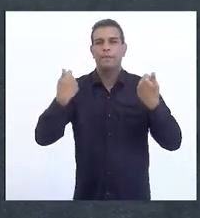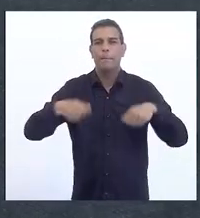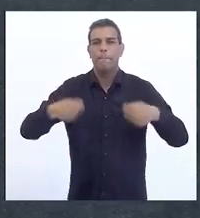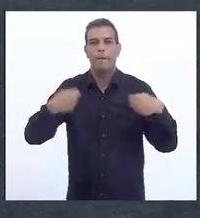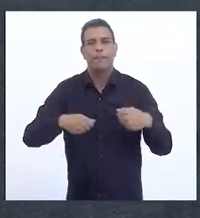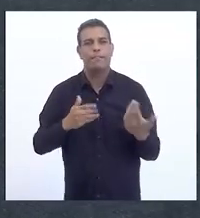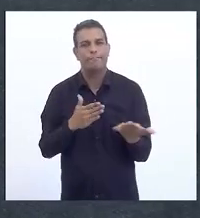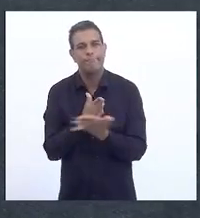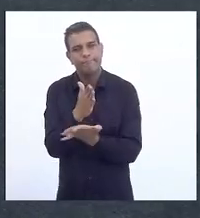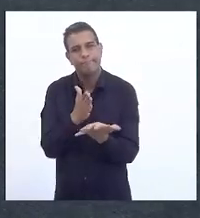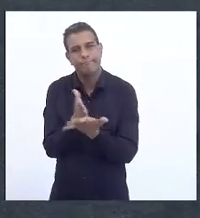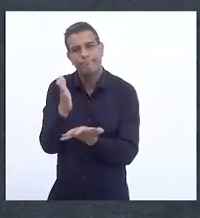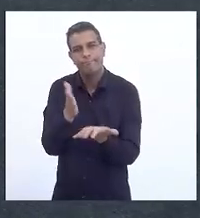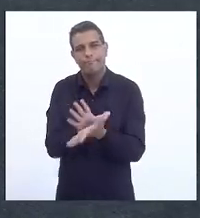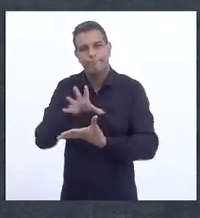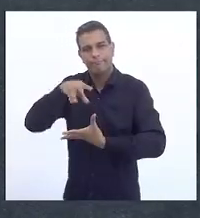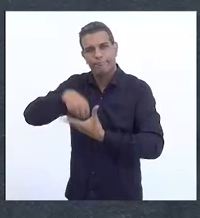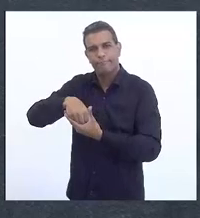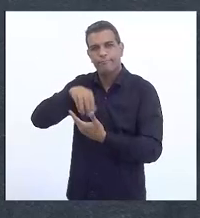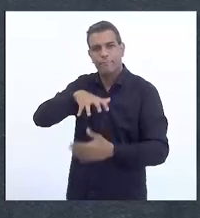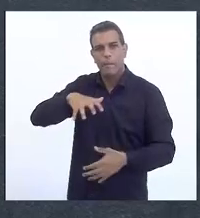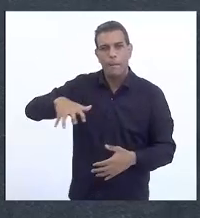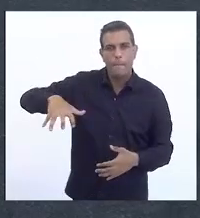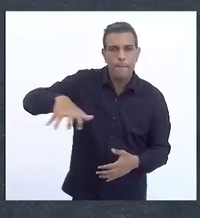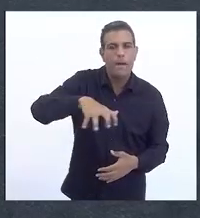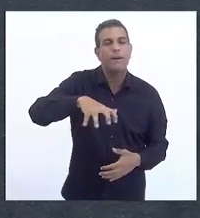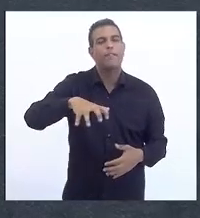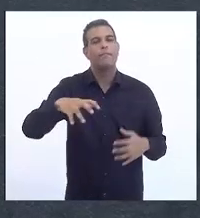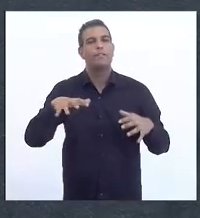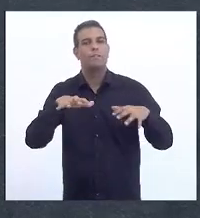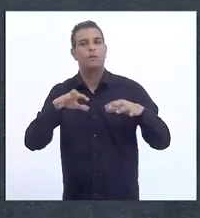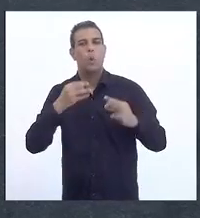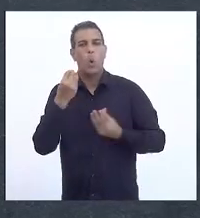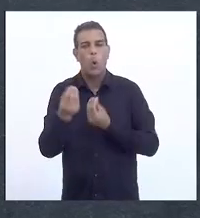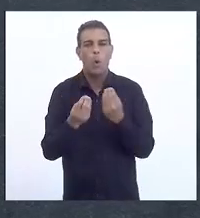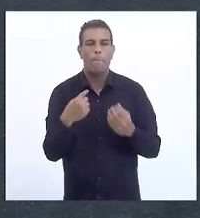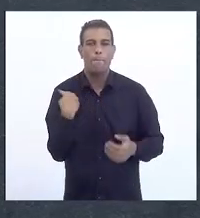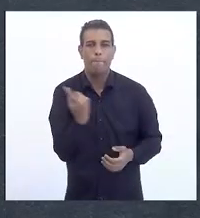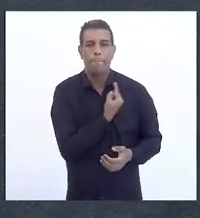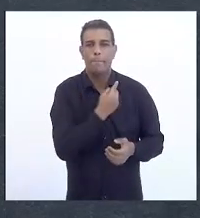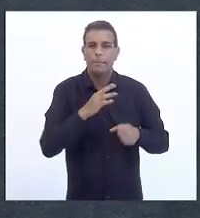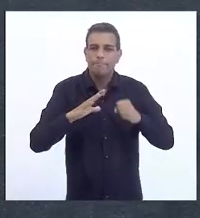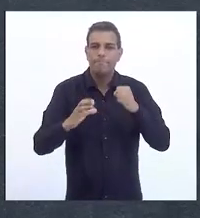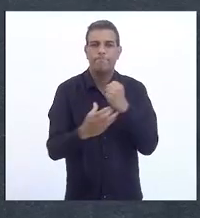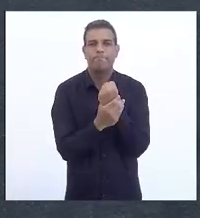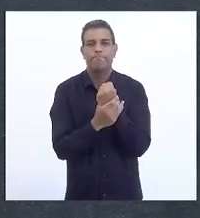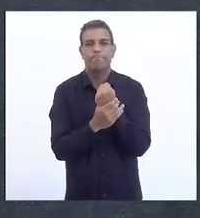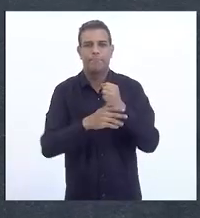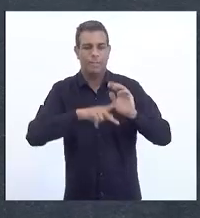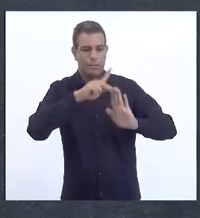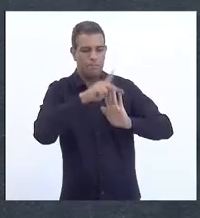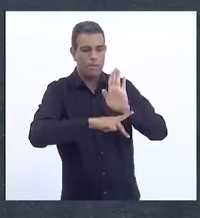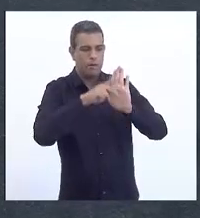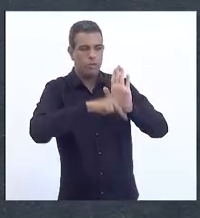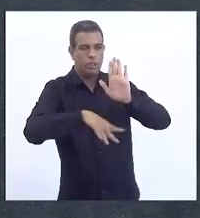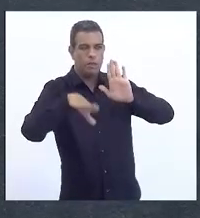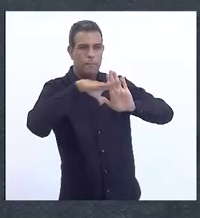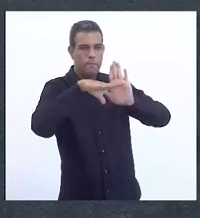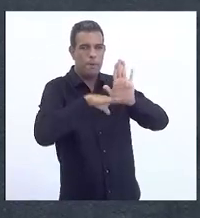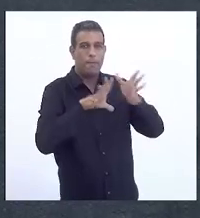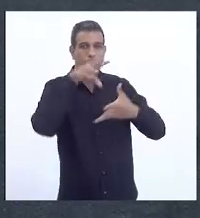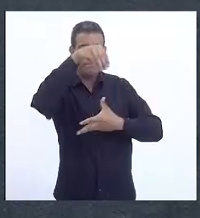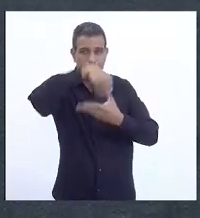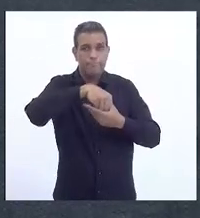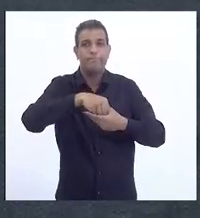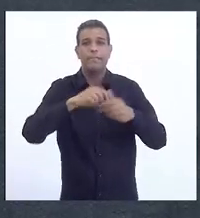estar, né, em unidade. A gente conversava com a Ari Girota ali ainda há pouco, para garantir que o projeto apresentado nessa